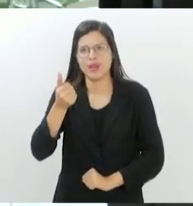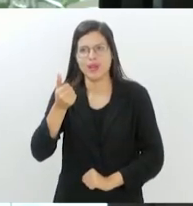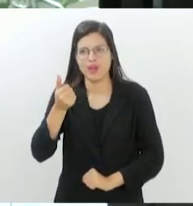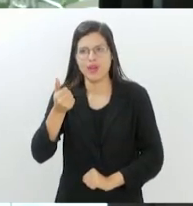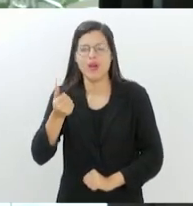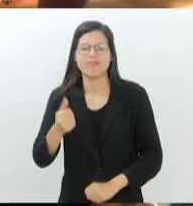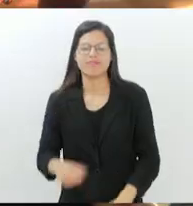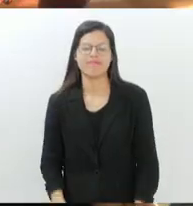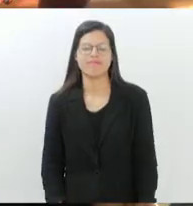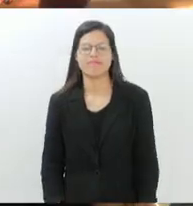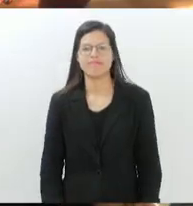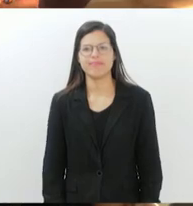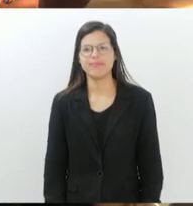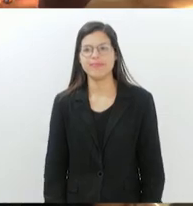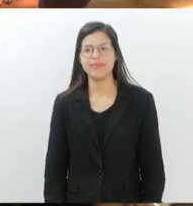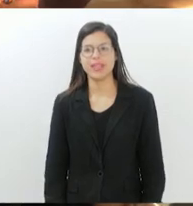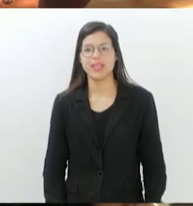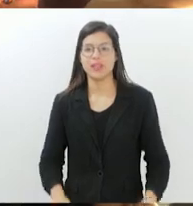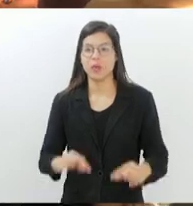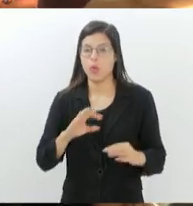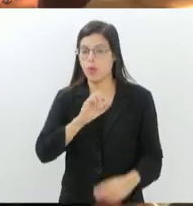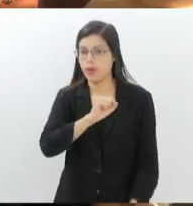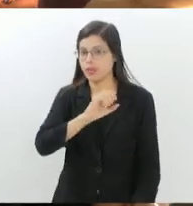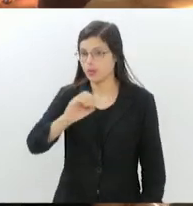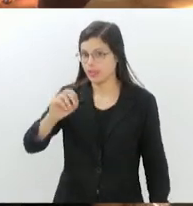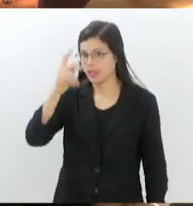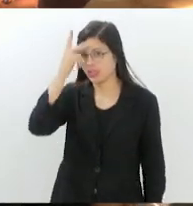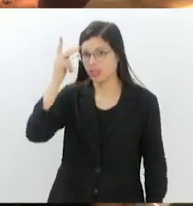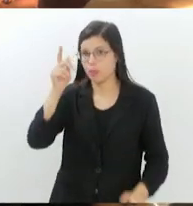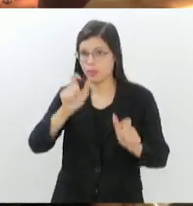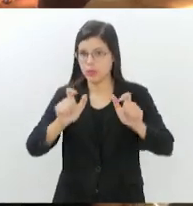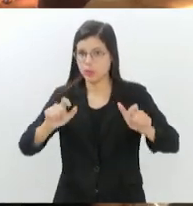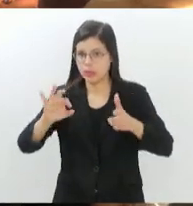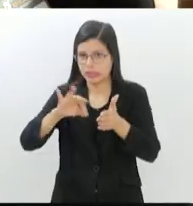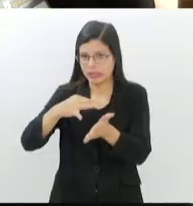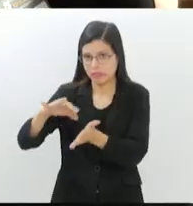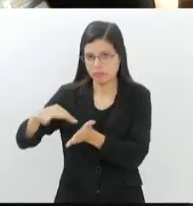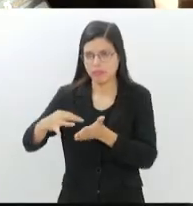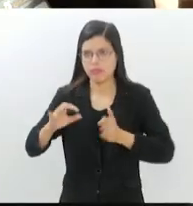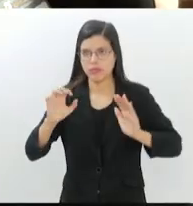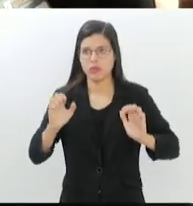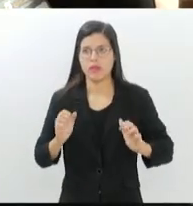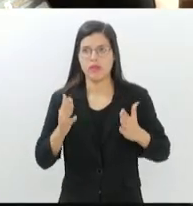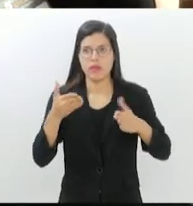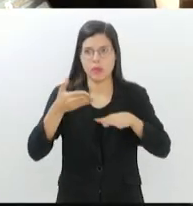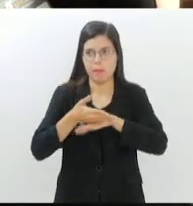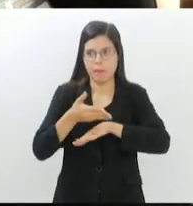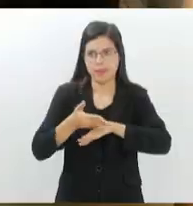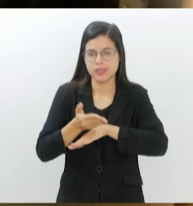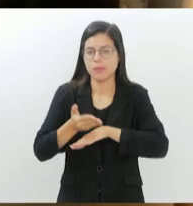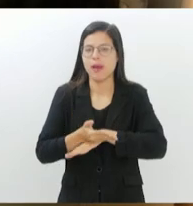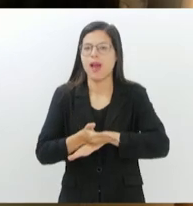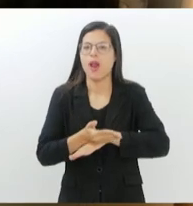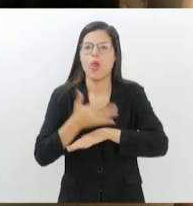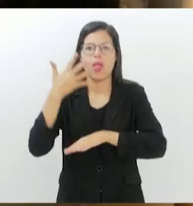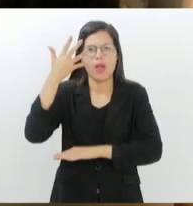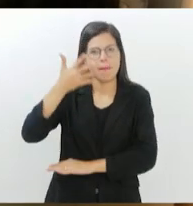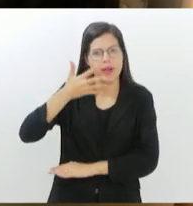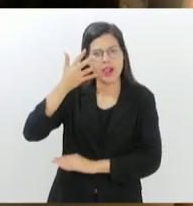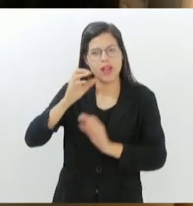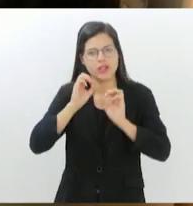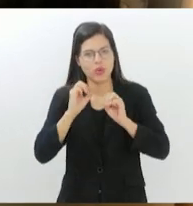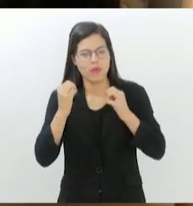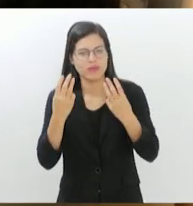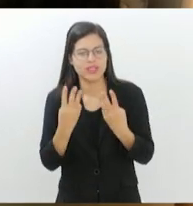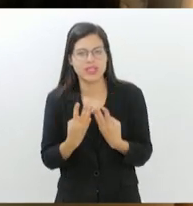que vão chegar. Ao todo, 800 pessoas se inscreveram no evento e participaram dos painéis, oficinas e